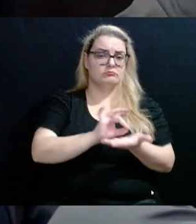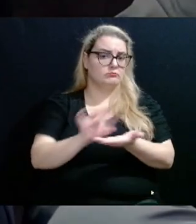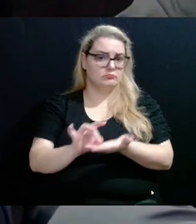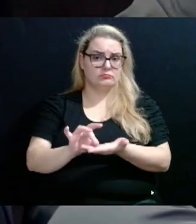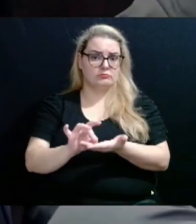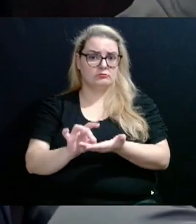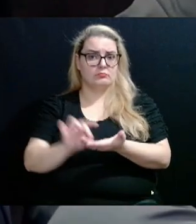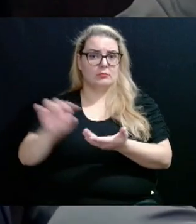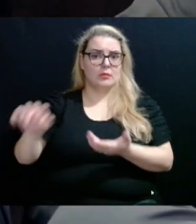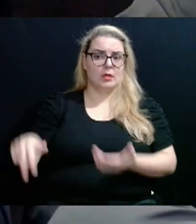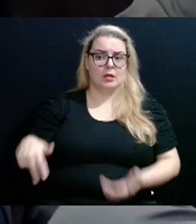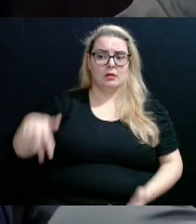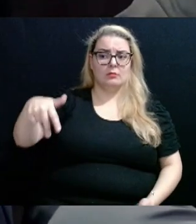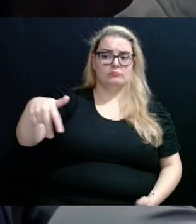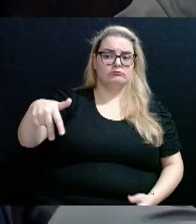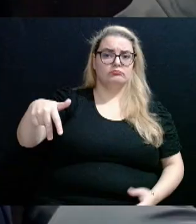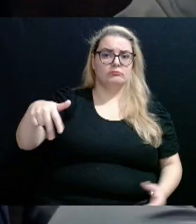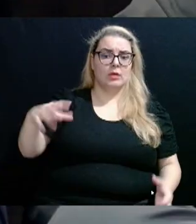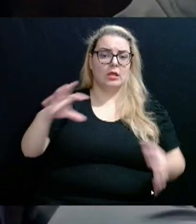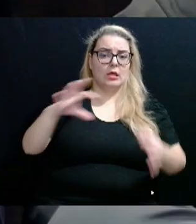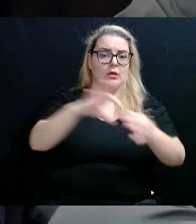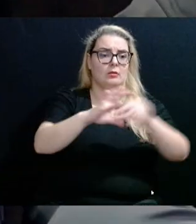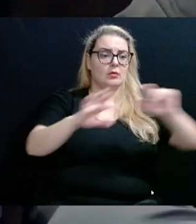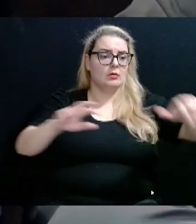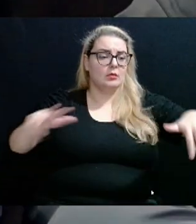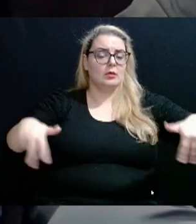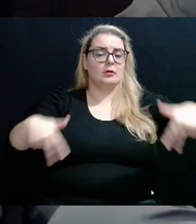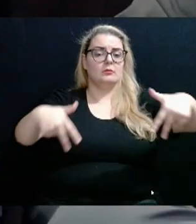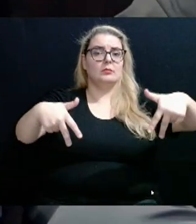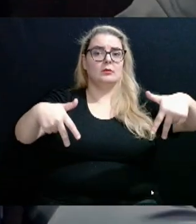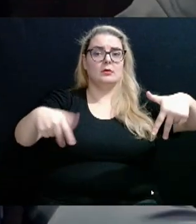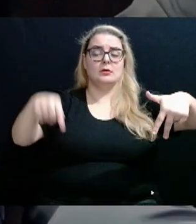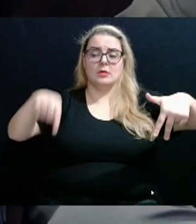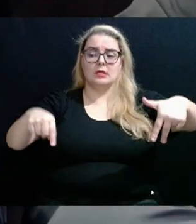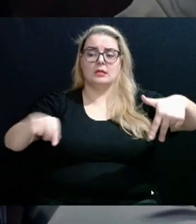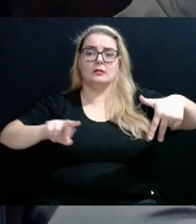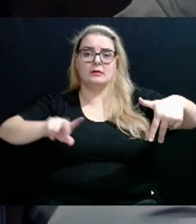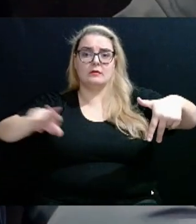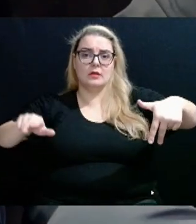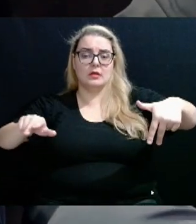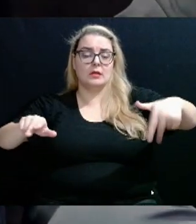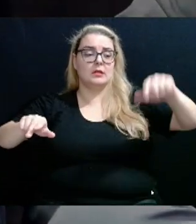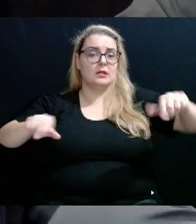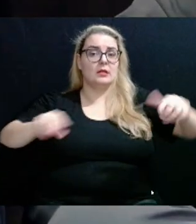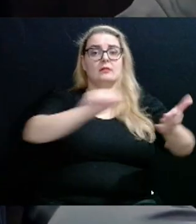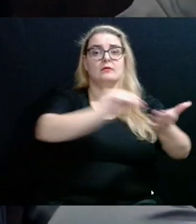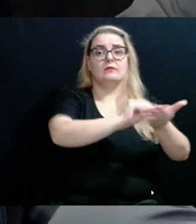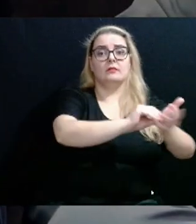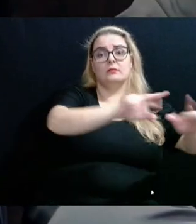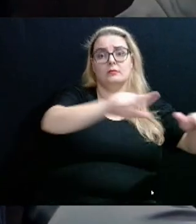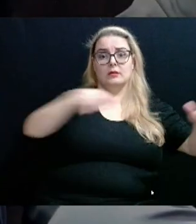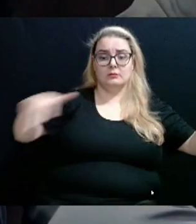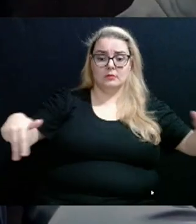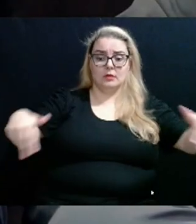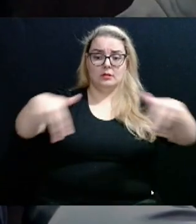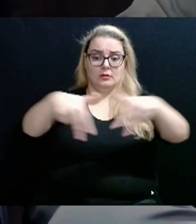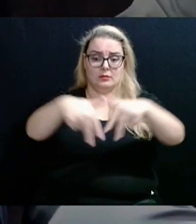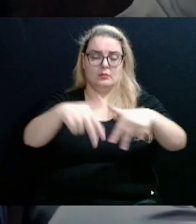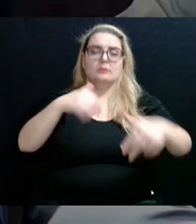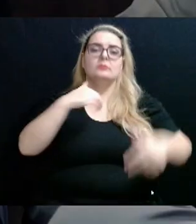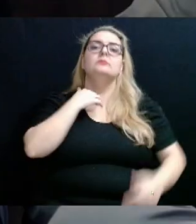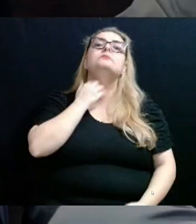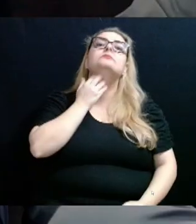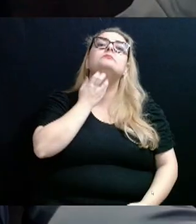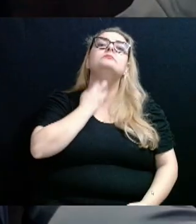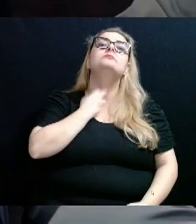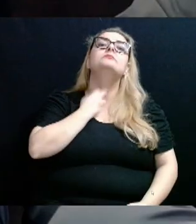e fazer um matching perfeito deles. Então você poderia encontrar uma pessoa que tem 10 figurinhas que você